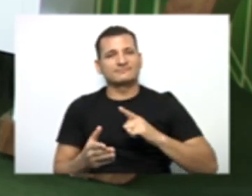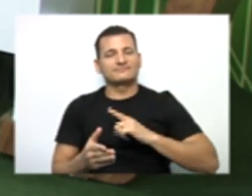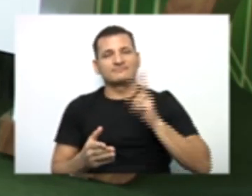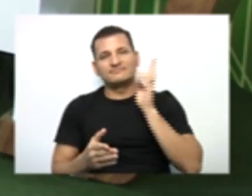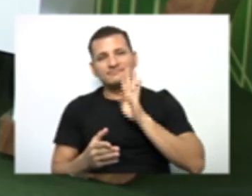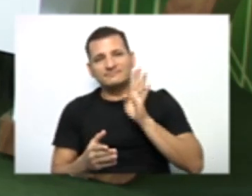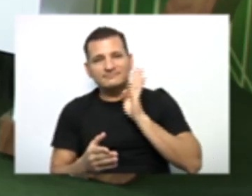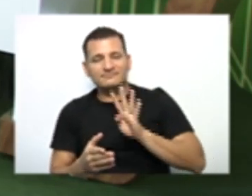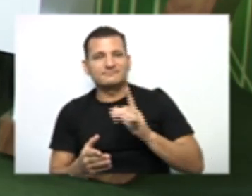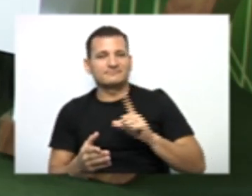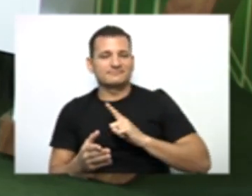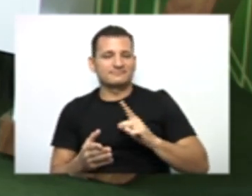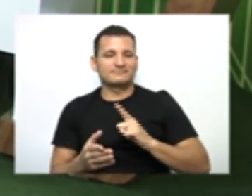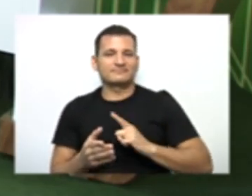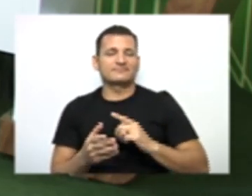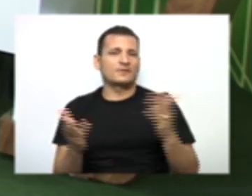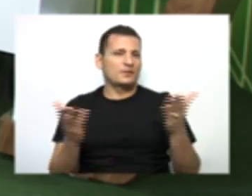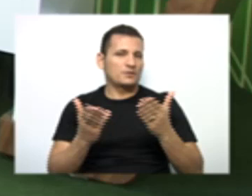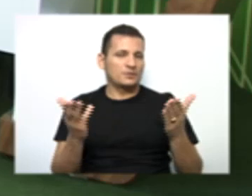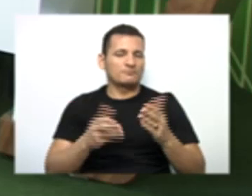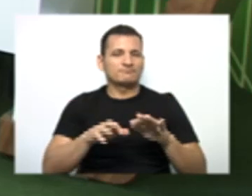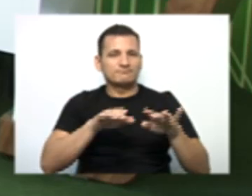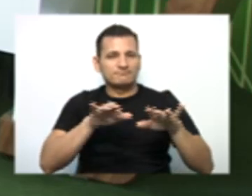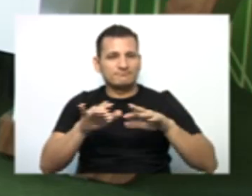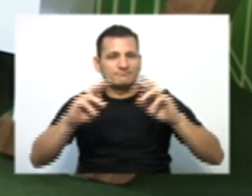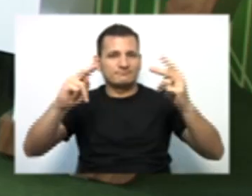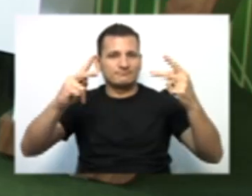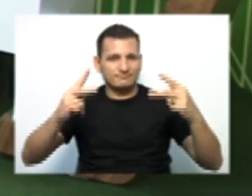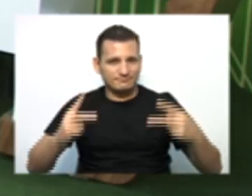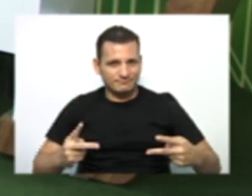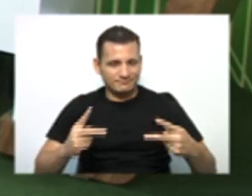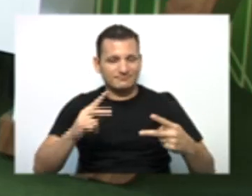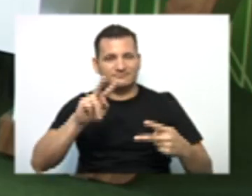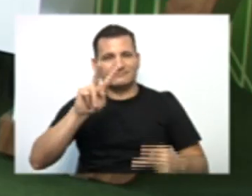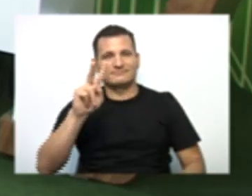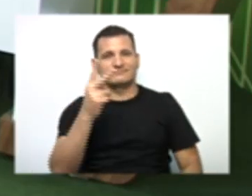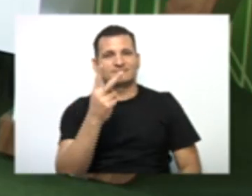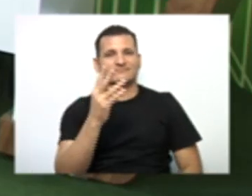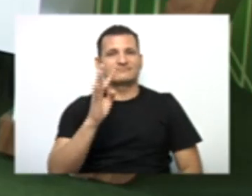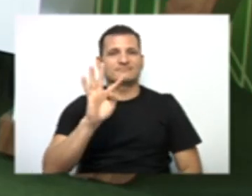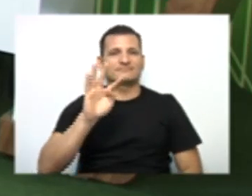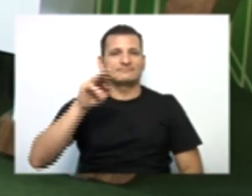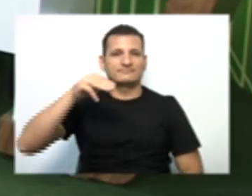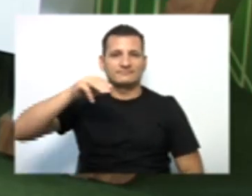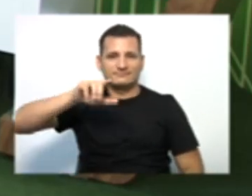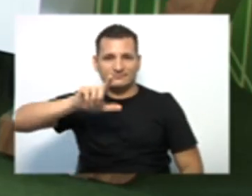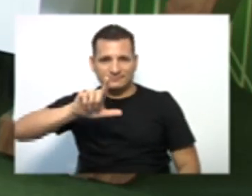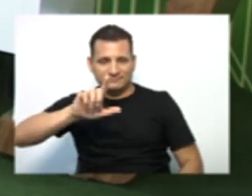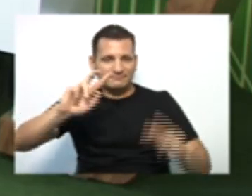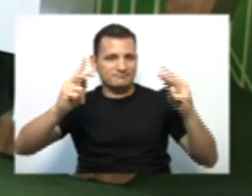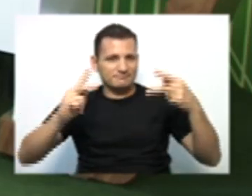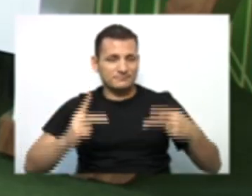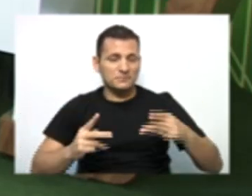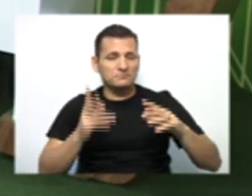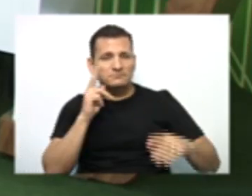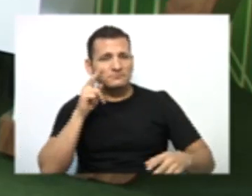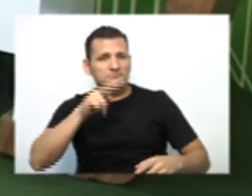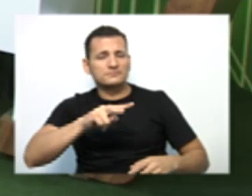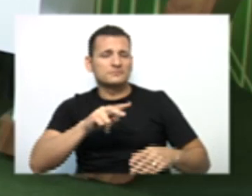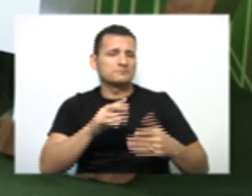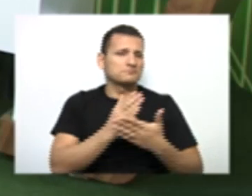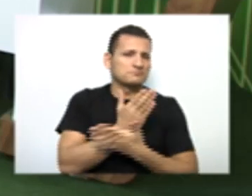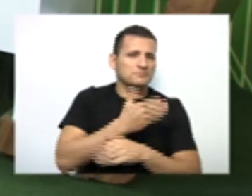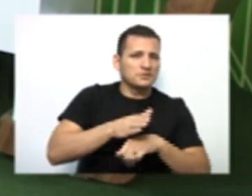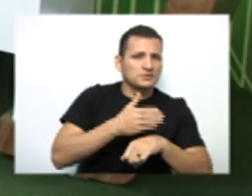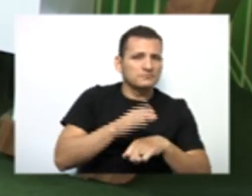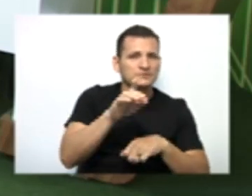Vamos desenvolver já uma páginazinha em HTML, né, professor? A gente vai poder ver um pouco das práticas que vocês devem fazer e que não devem fazer